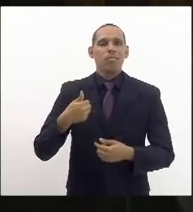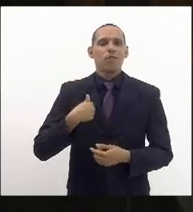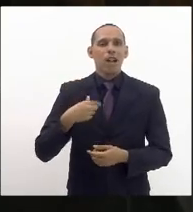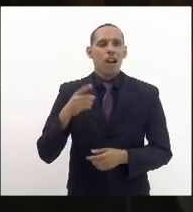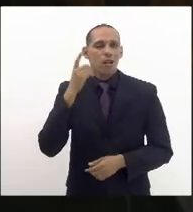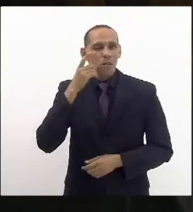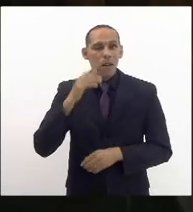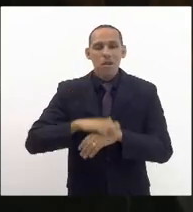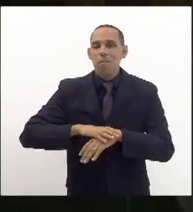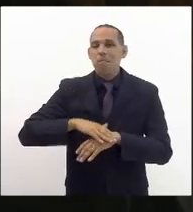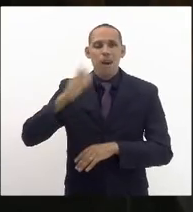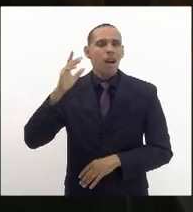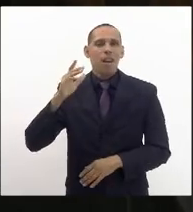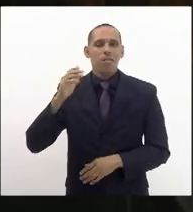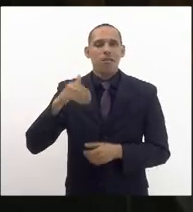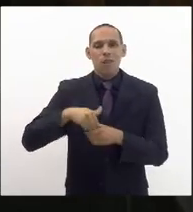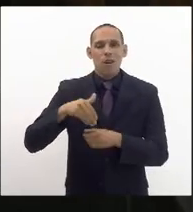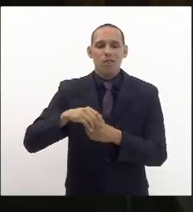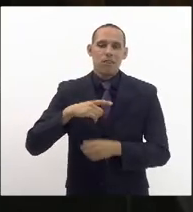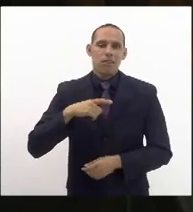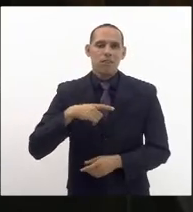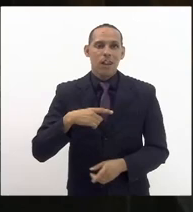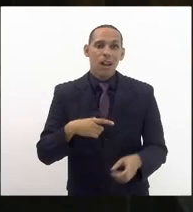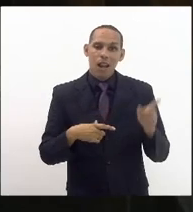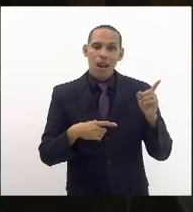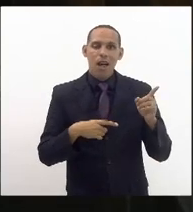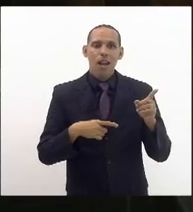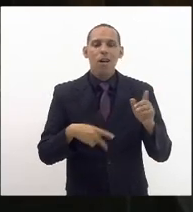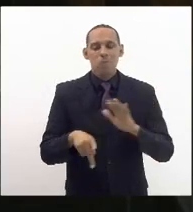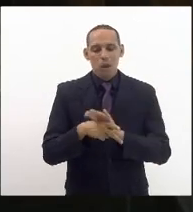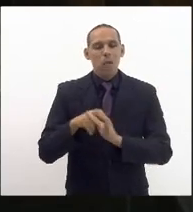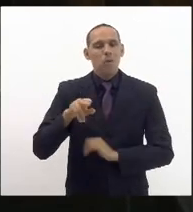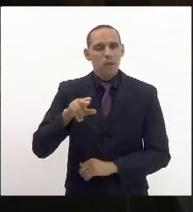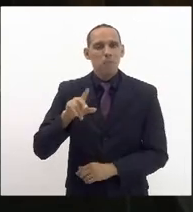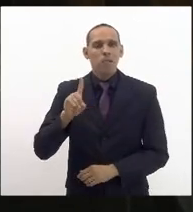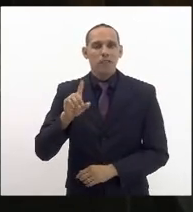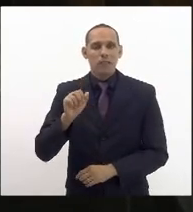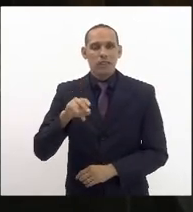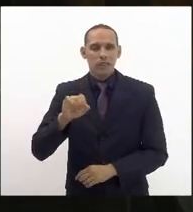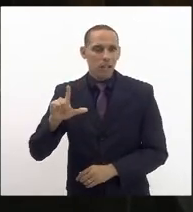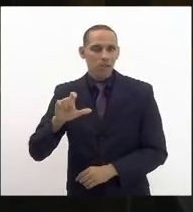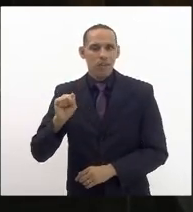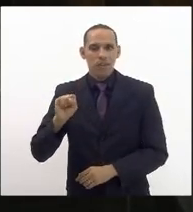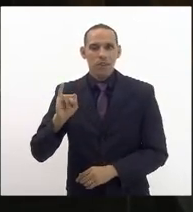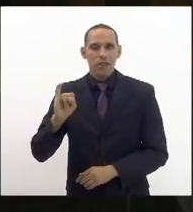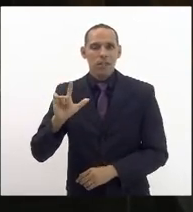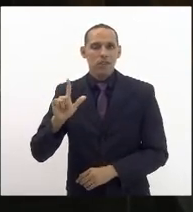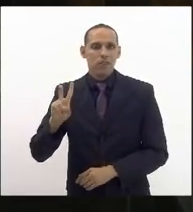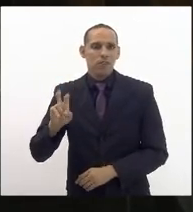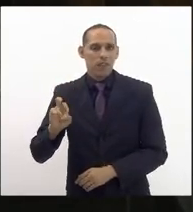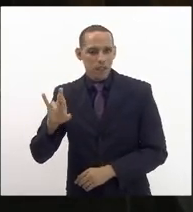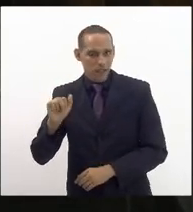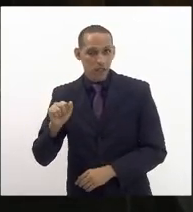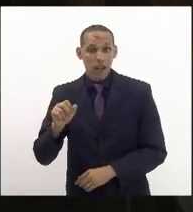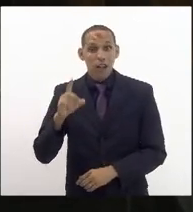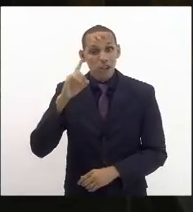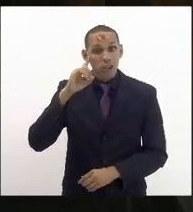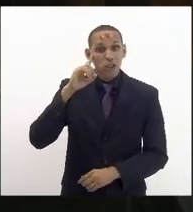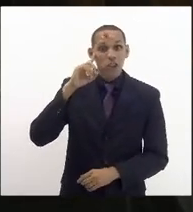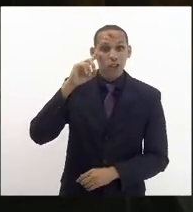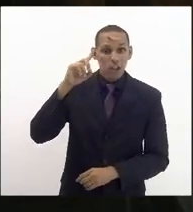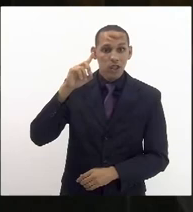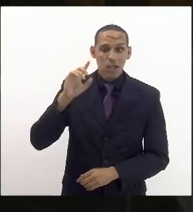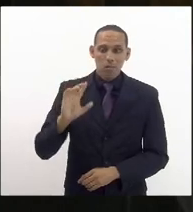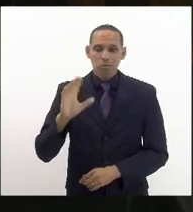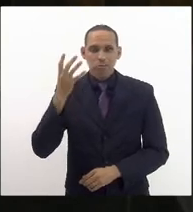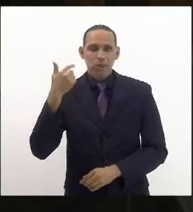votado daquela cidade, cidade do meu irmão Daniel Silveira. No dia da tragédia, eu saí daqui do Rio